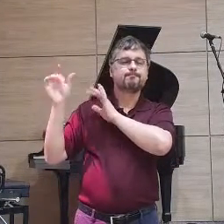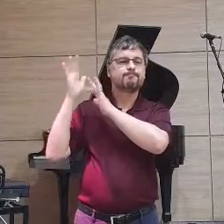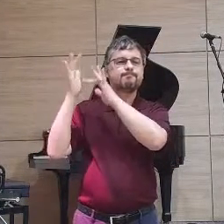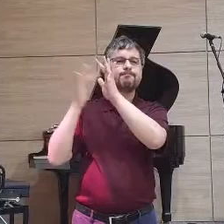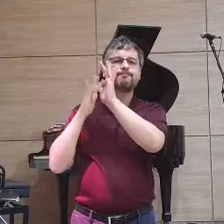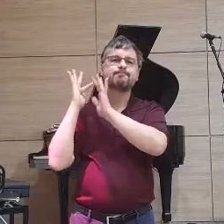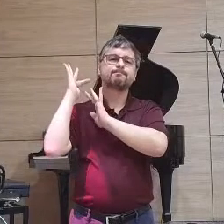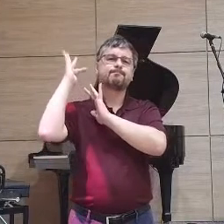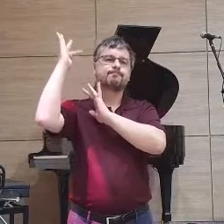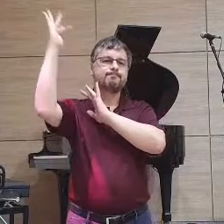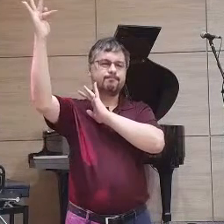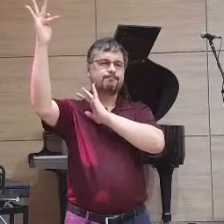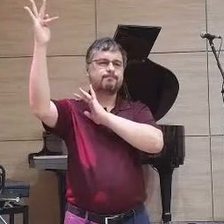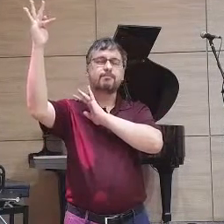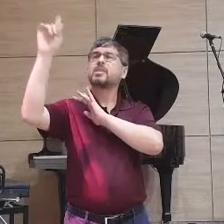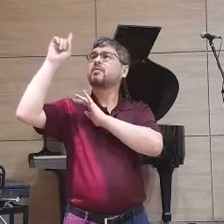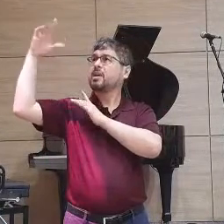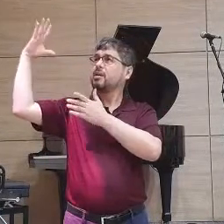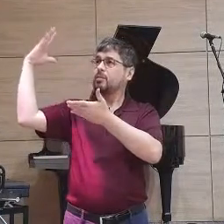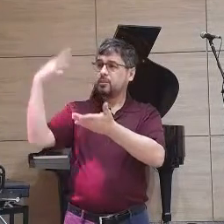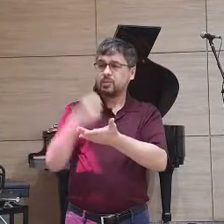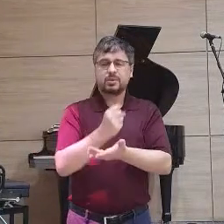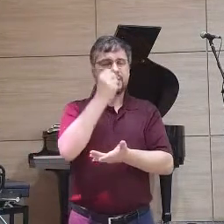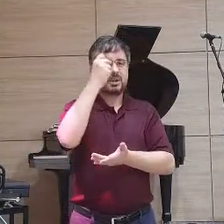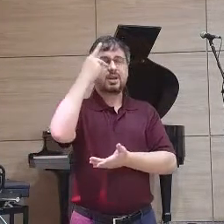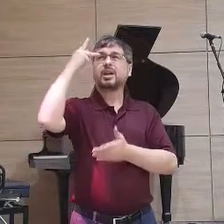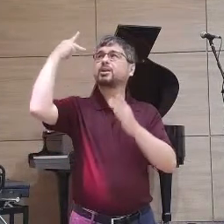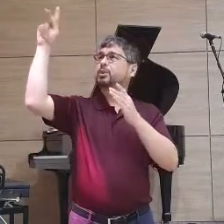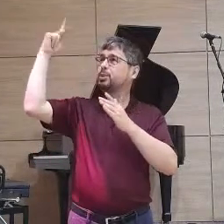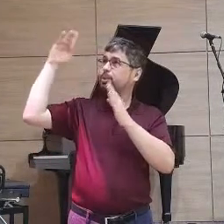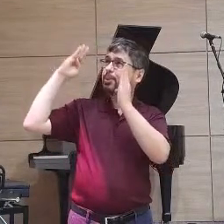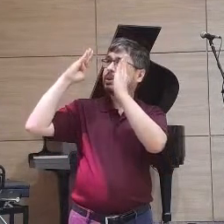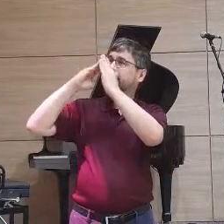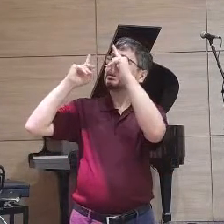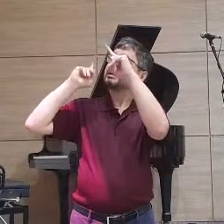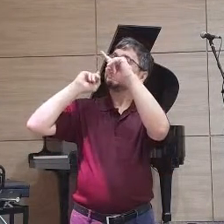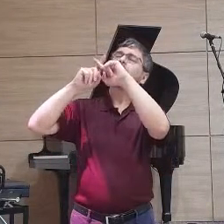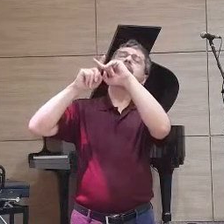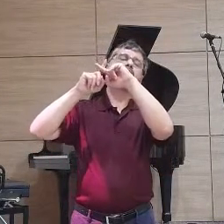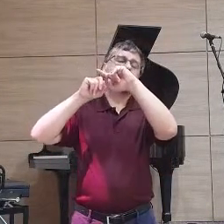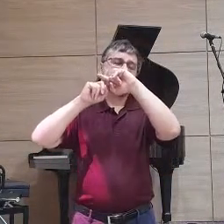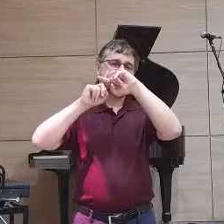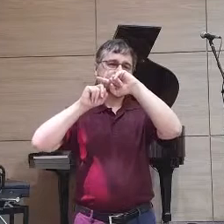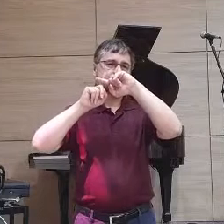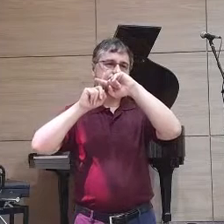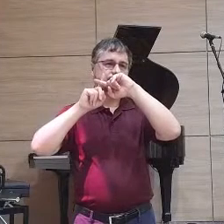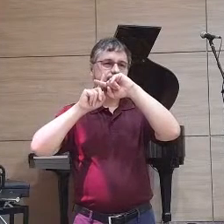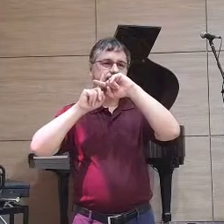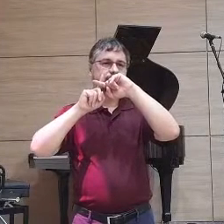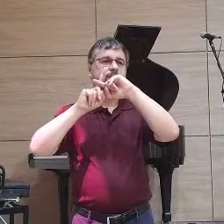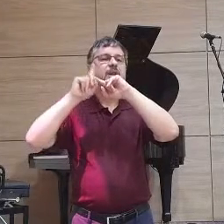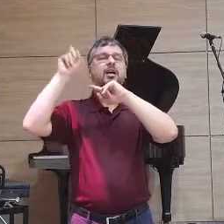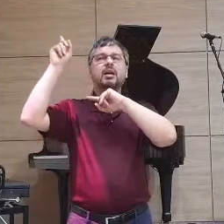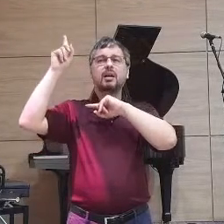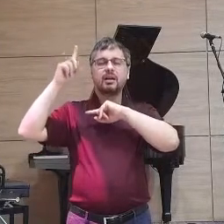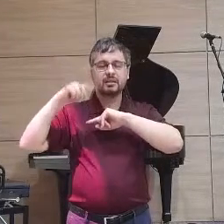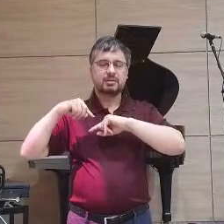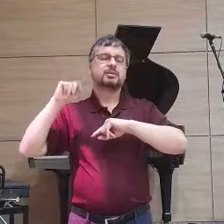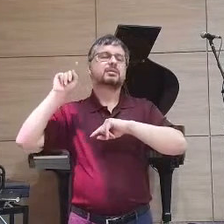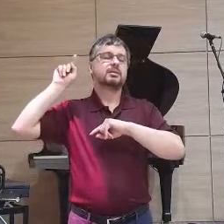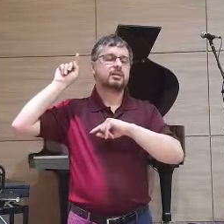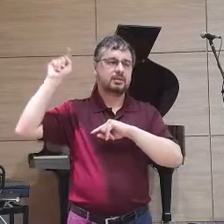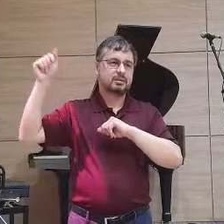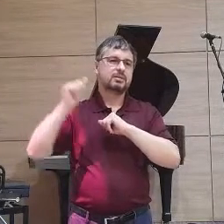voltando Oi e ele vem buscar a sua igreja é essa aí